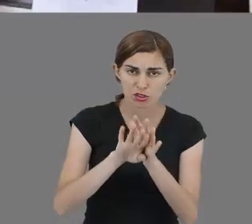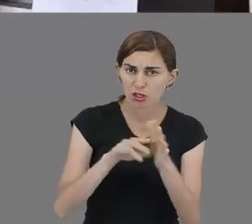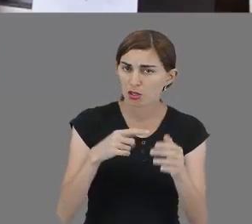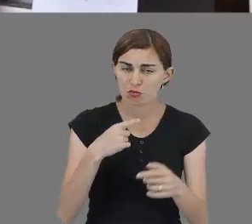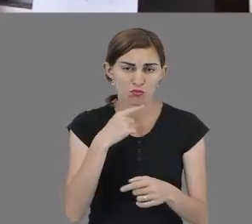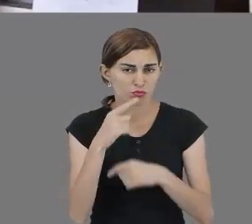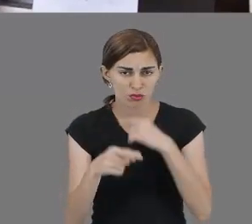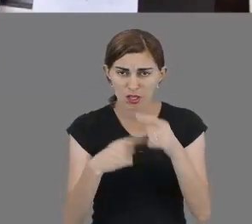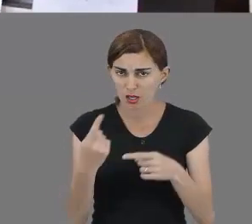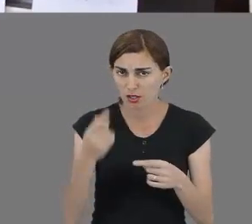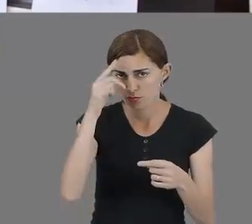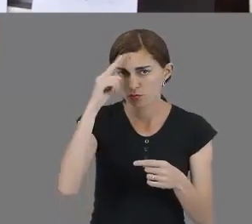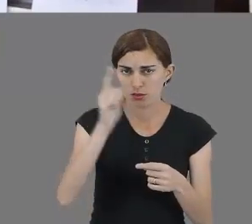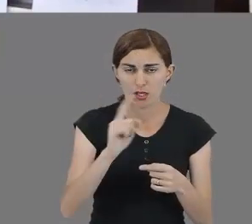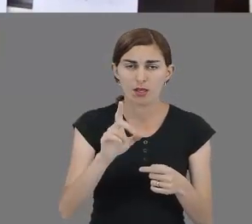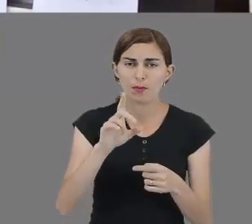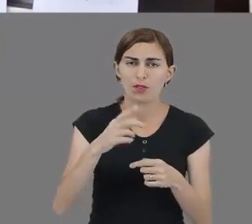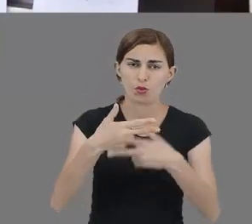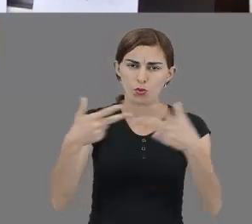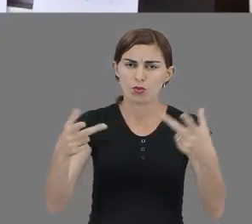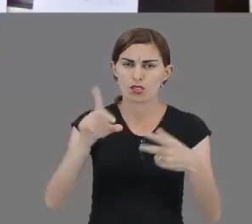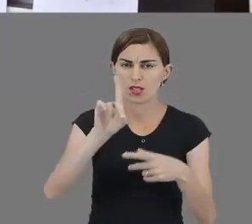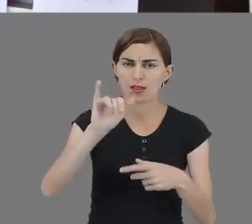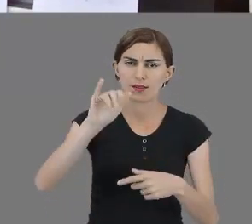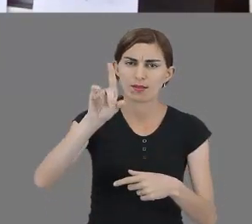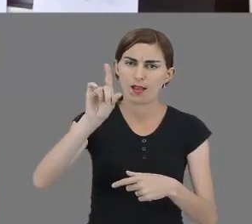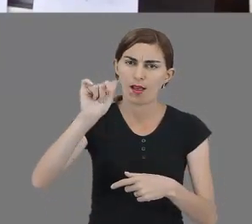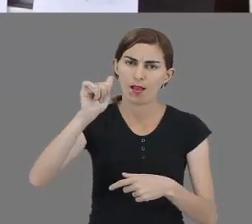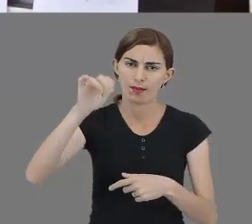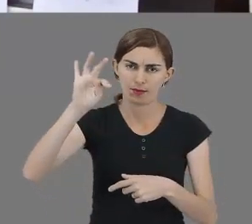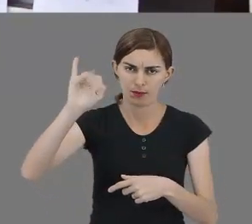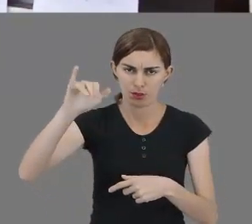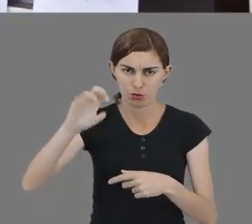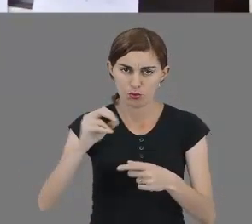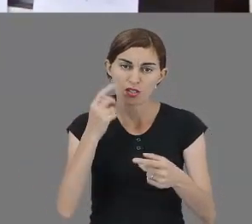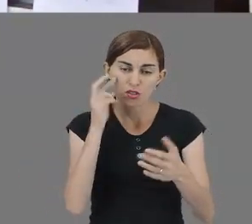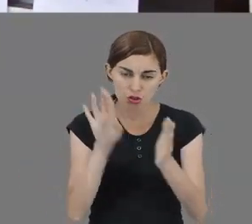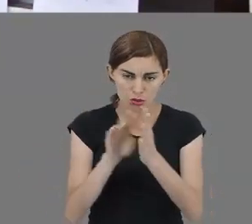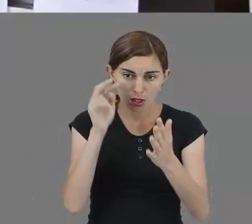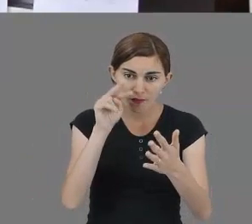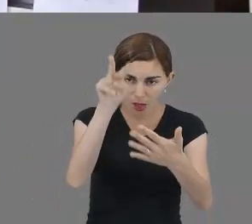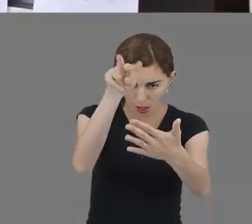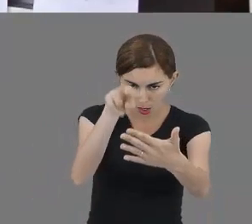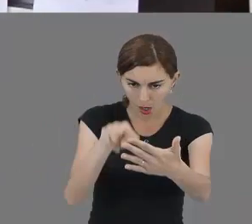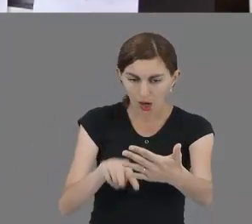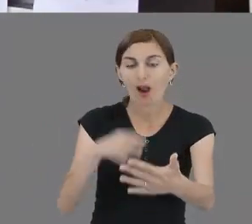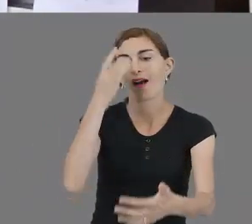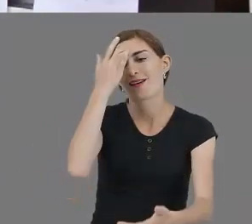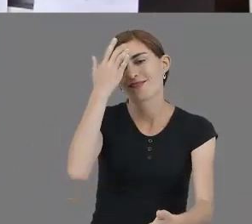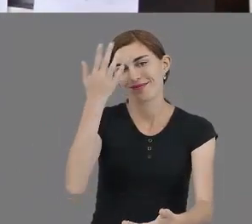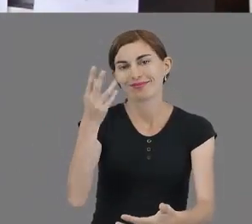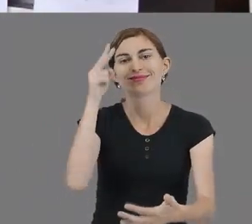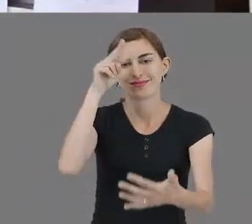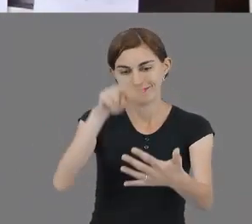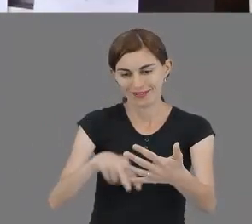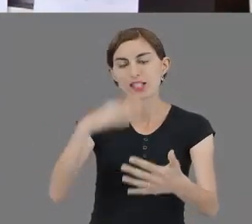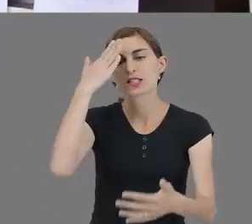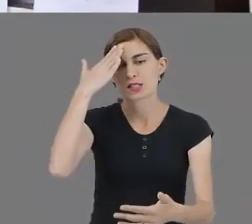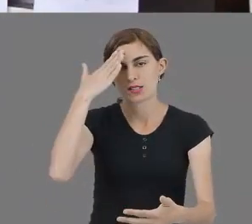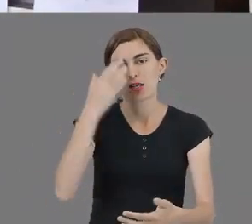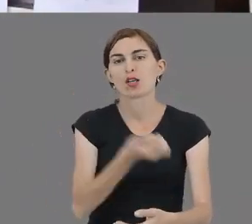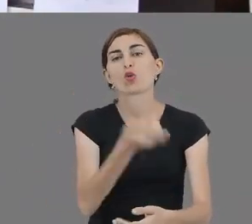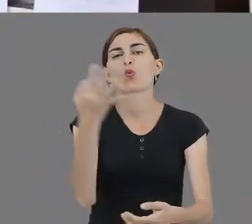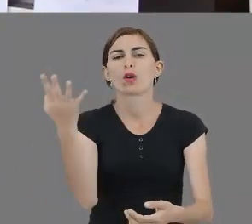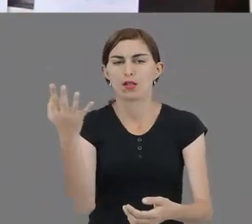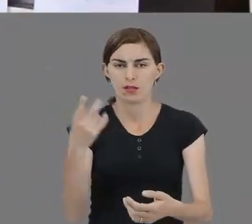saiba exatamente, por exemplo, um material didático, se ele chegar e ver pela ficha de prateleira, ele vai saber exatamente o que é e exatamente